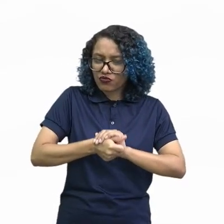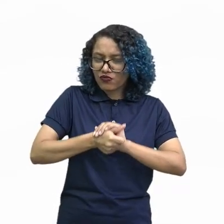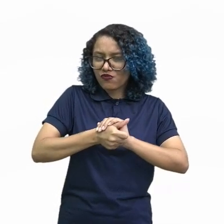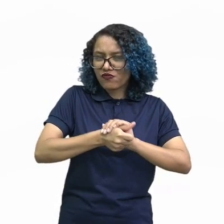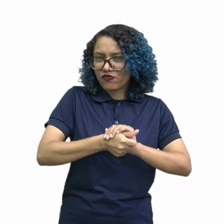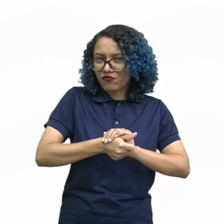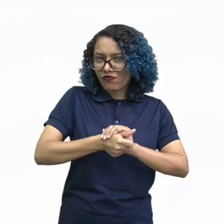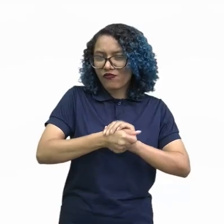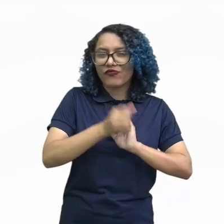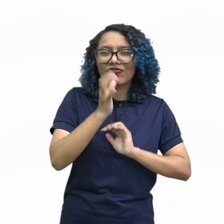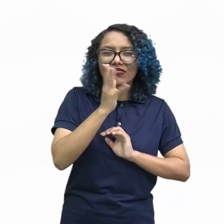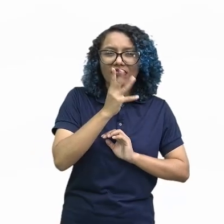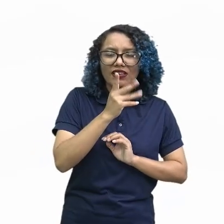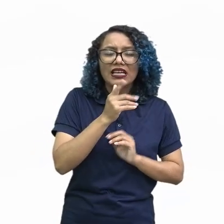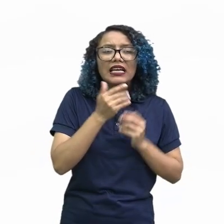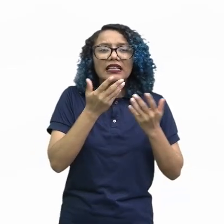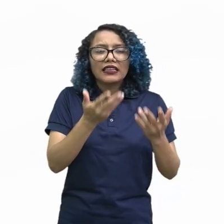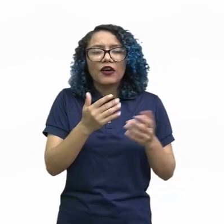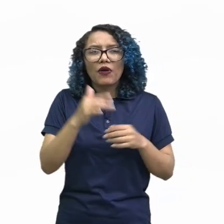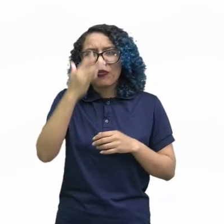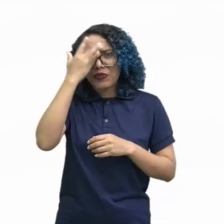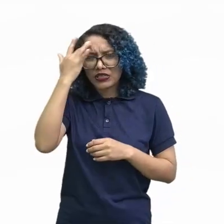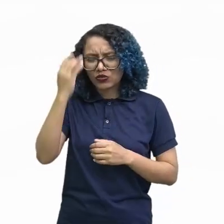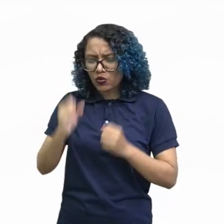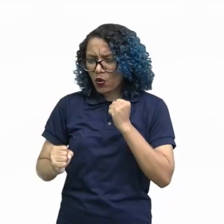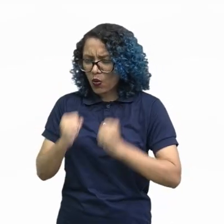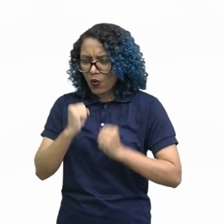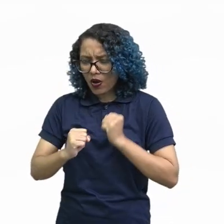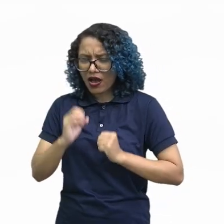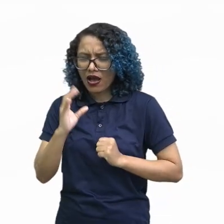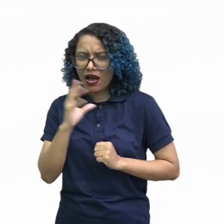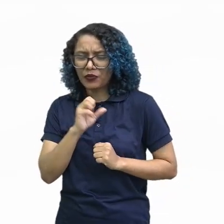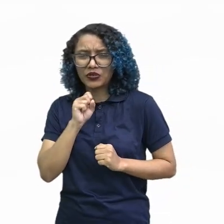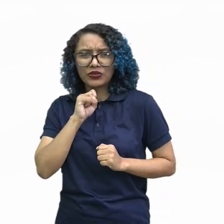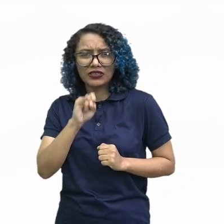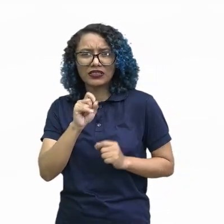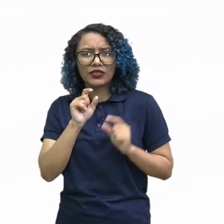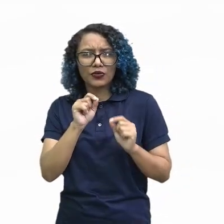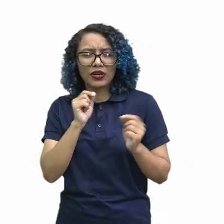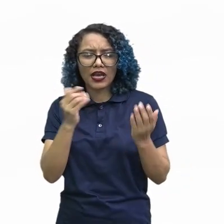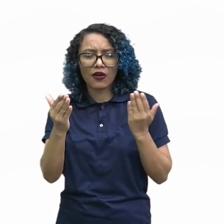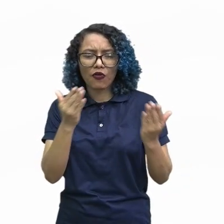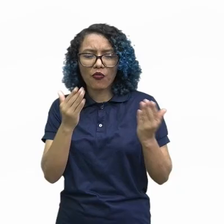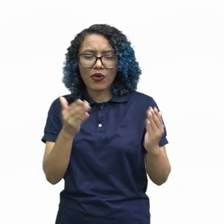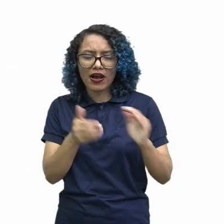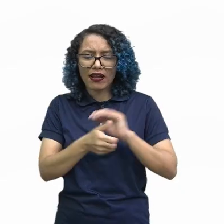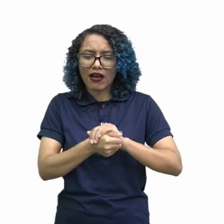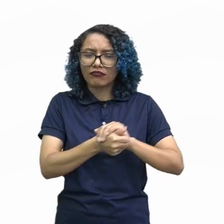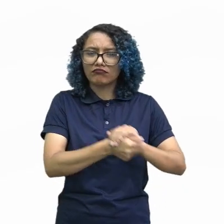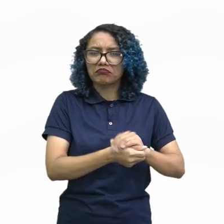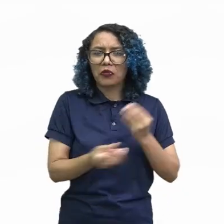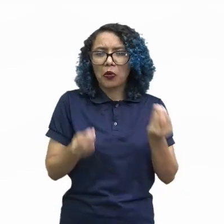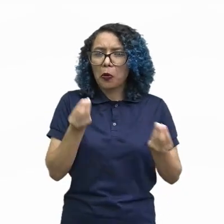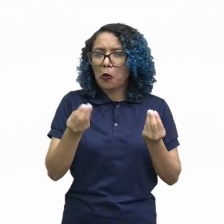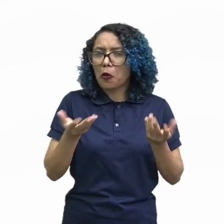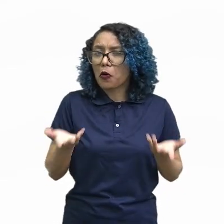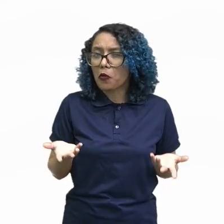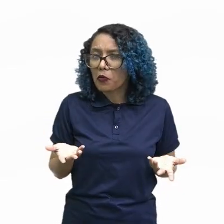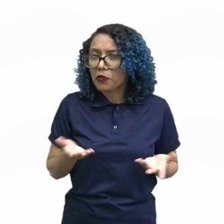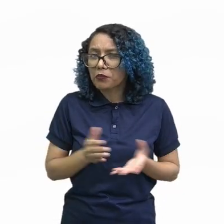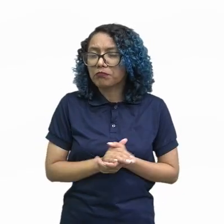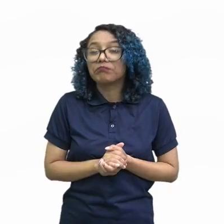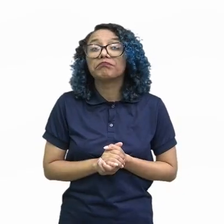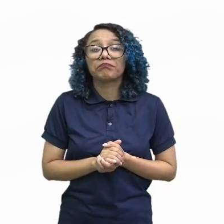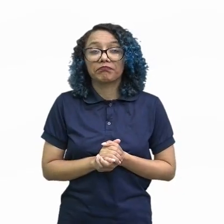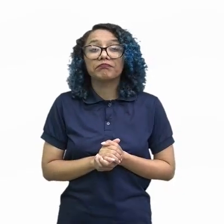devagar. Então, observem como é que a pessoa correu rápido, se ela está sendo comparada aí a uma tartaruga. Então,